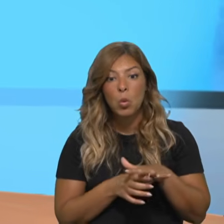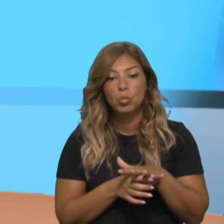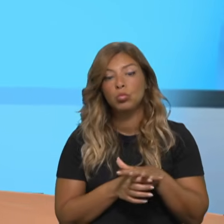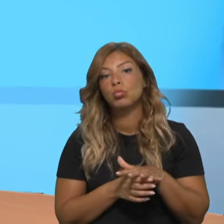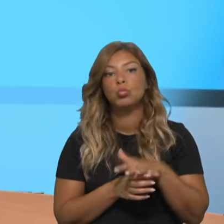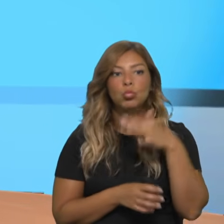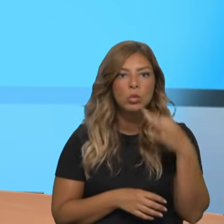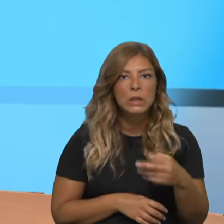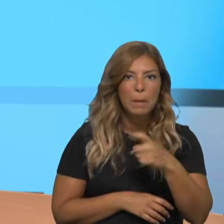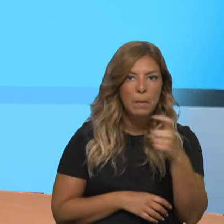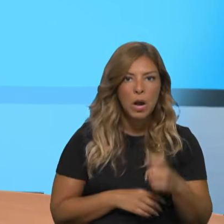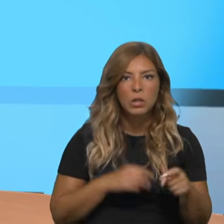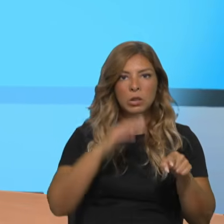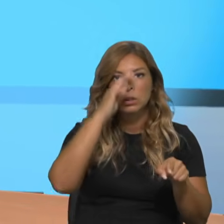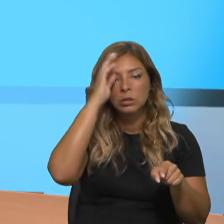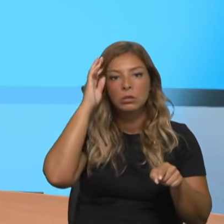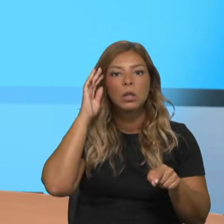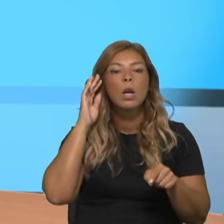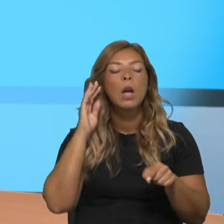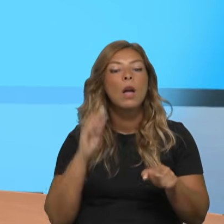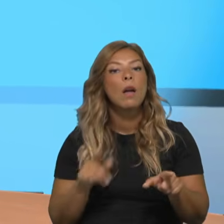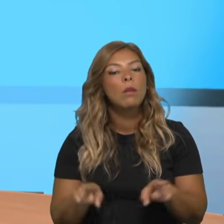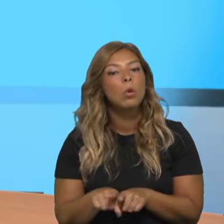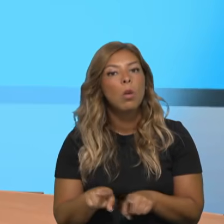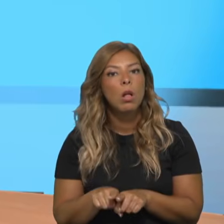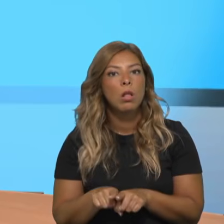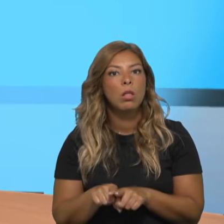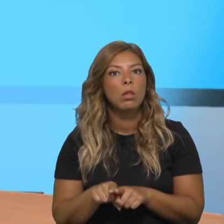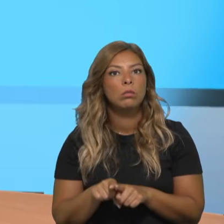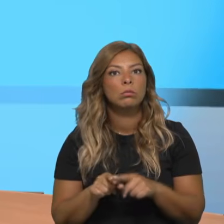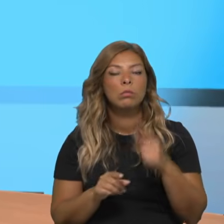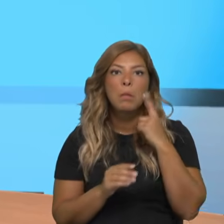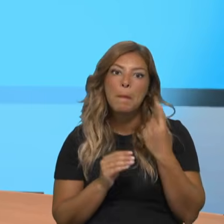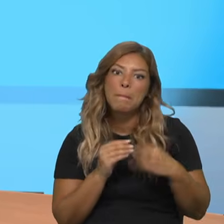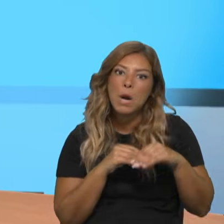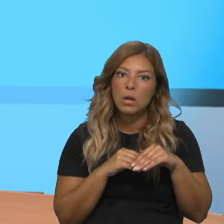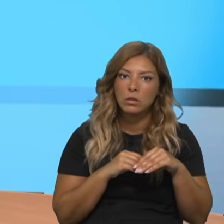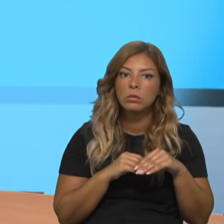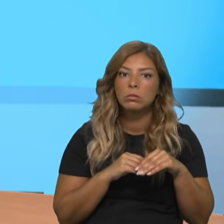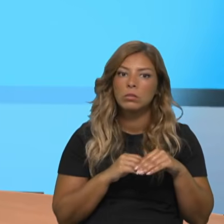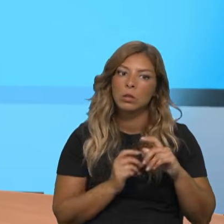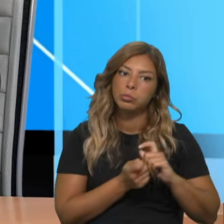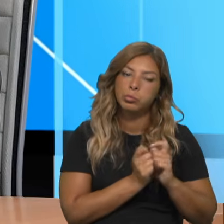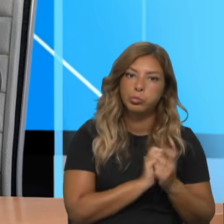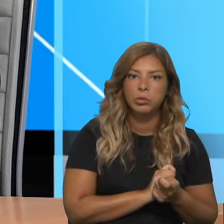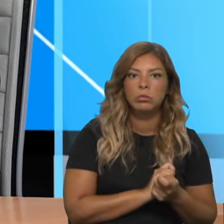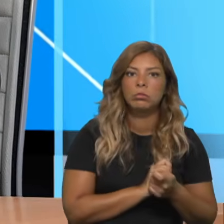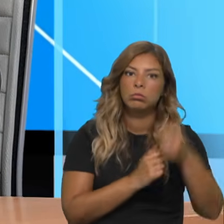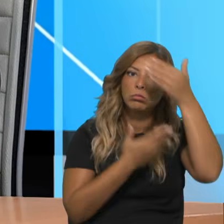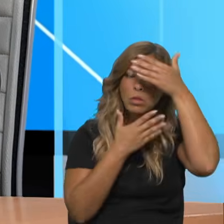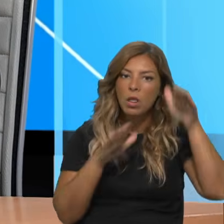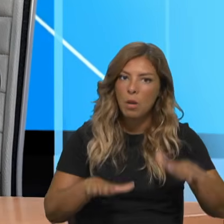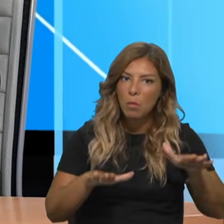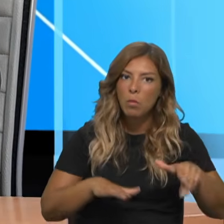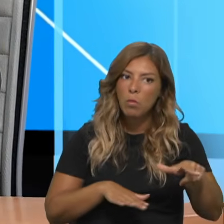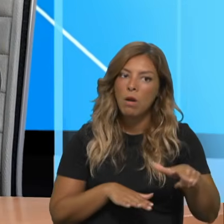Paz afirma-se que, de facto, há uma evocação de uma ideologia radical do islamismo. Sim, é